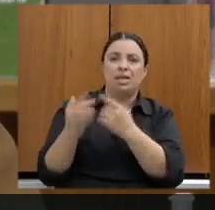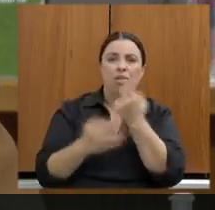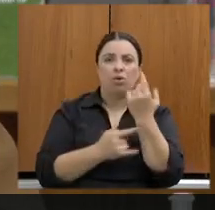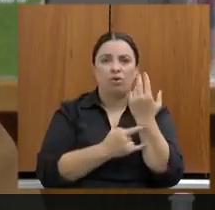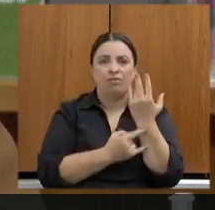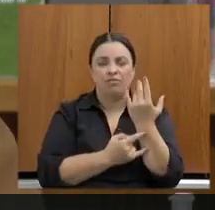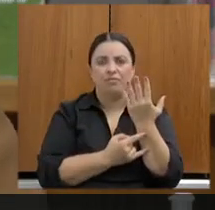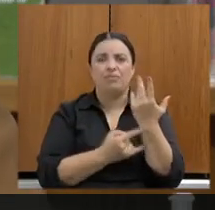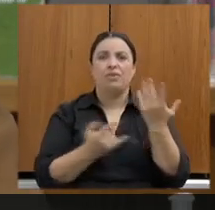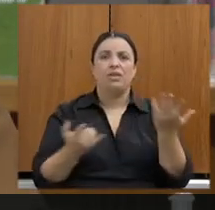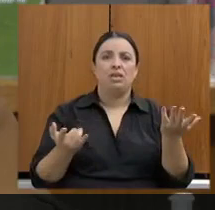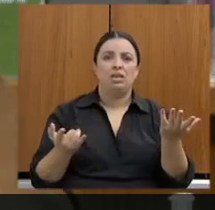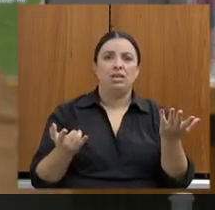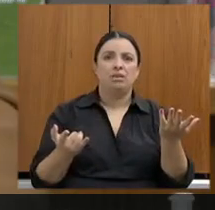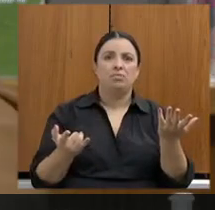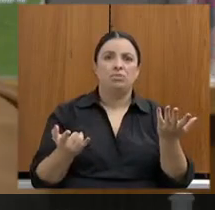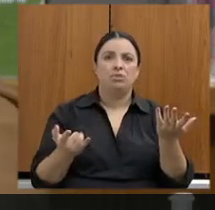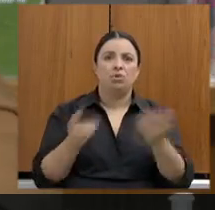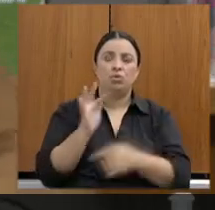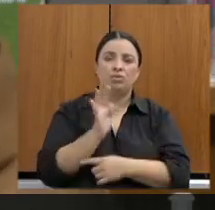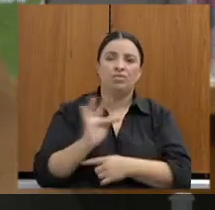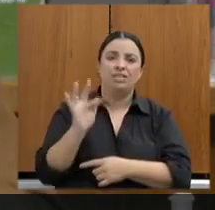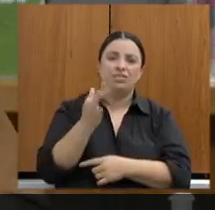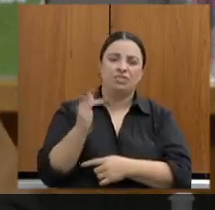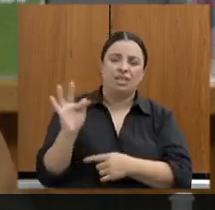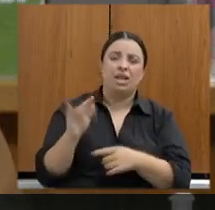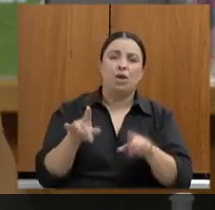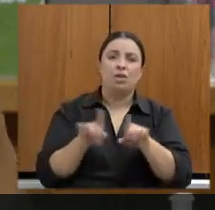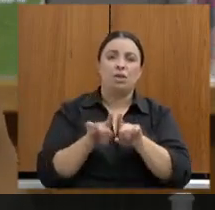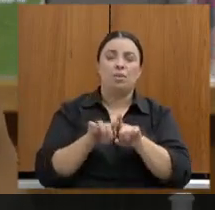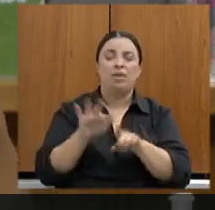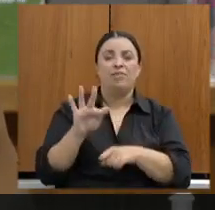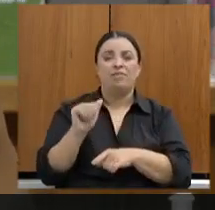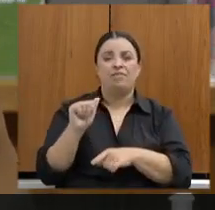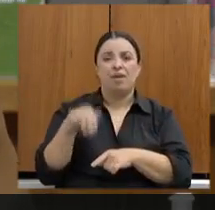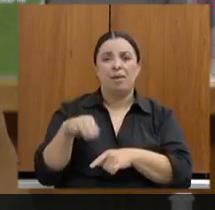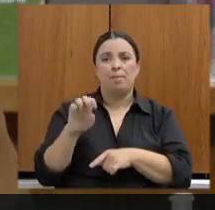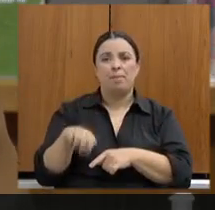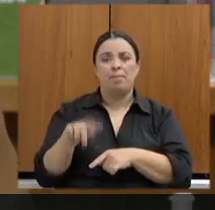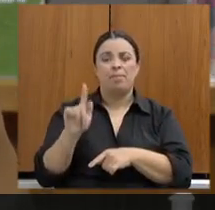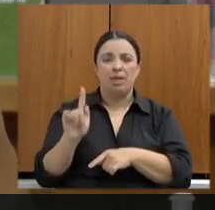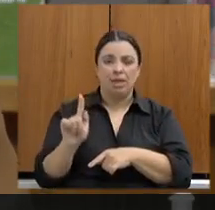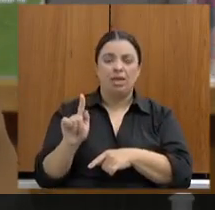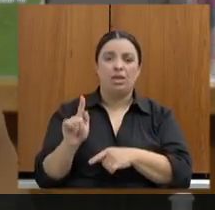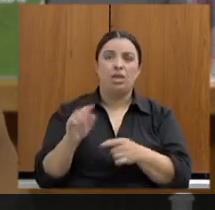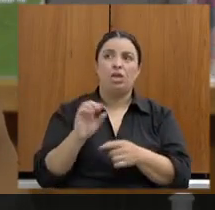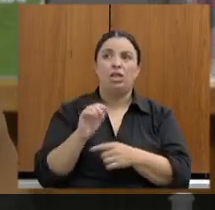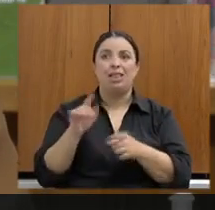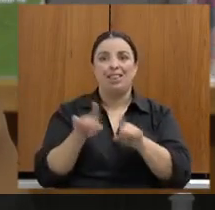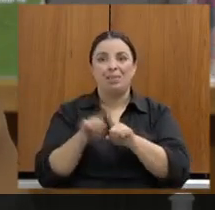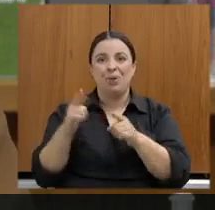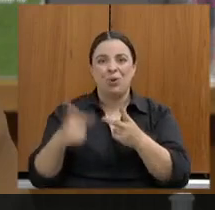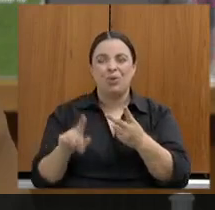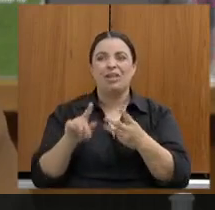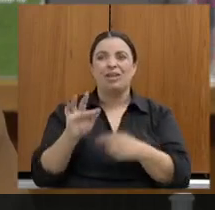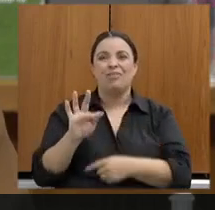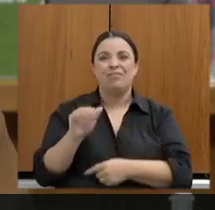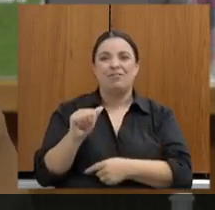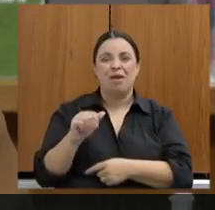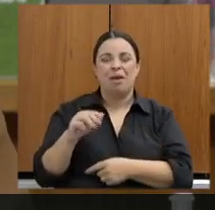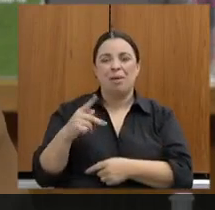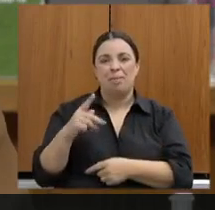a família que vem para poder a gente a fapemig aqui também para nós